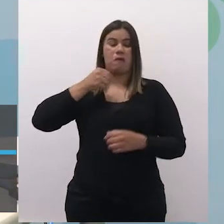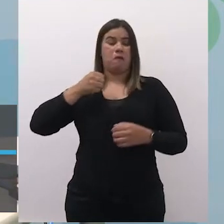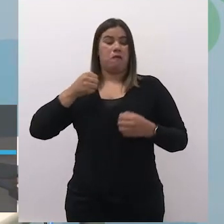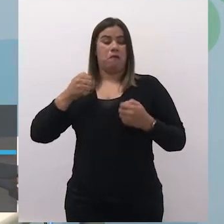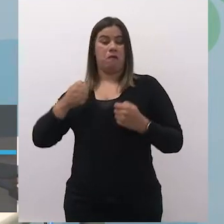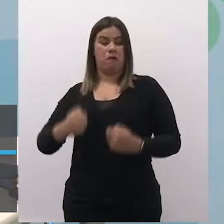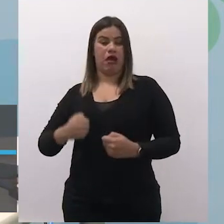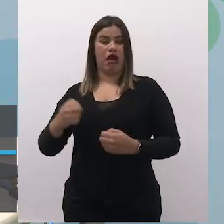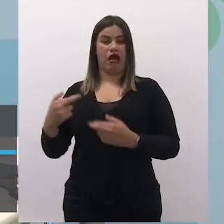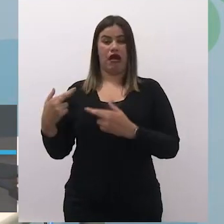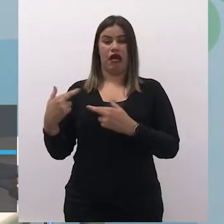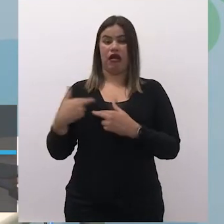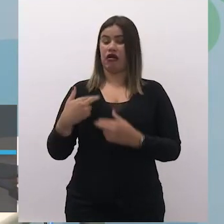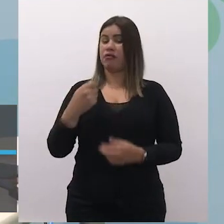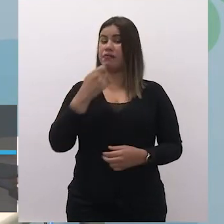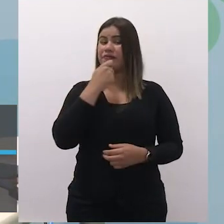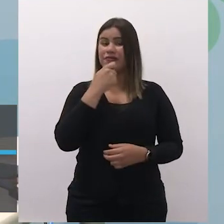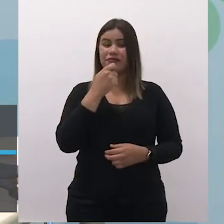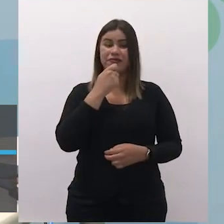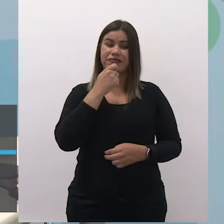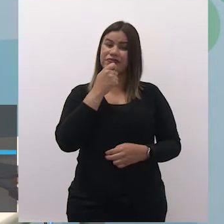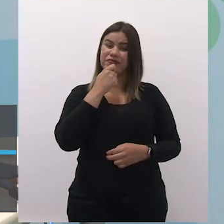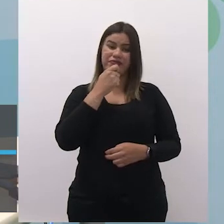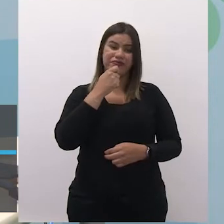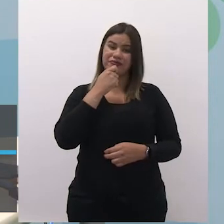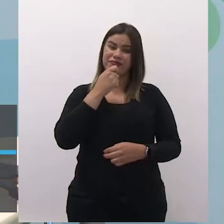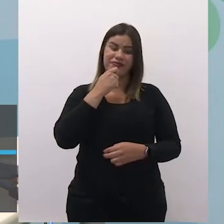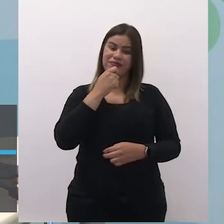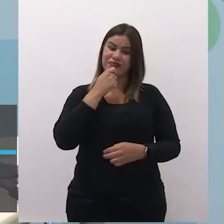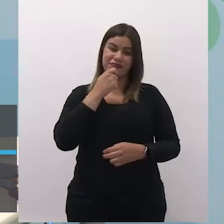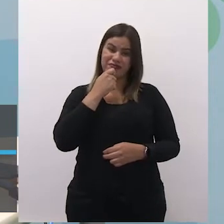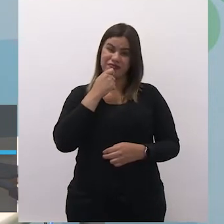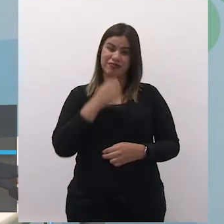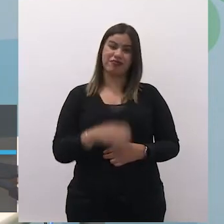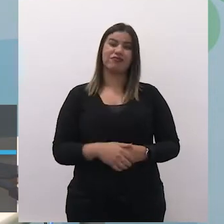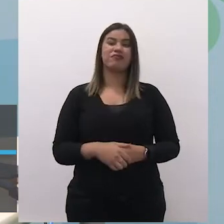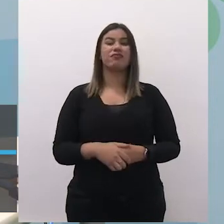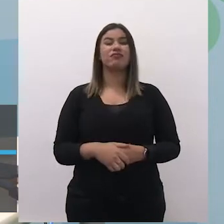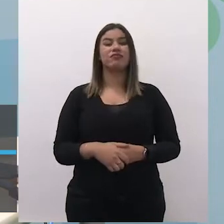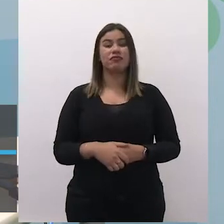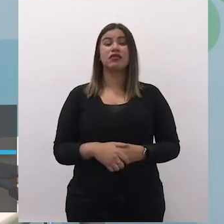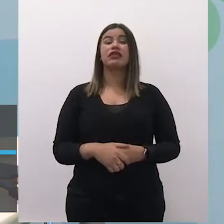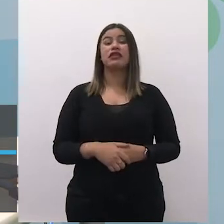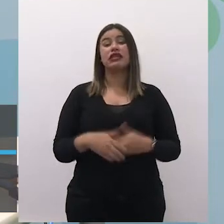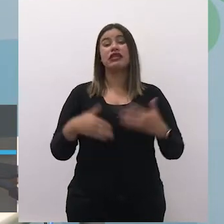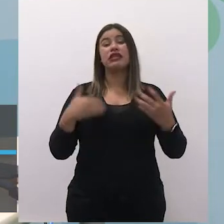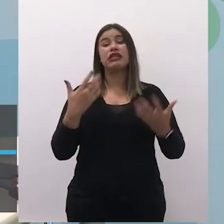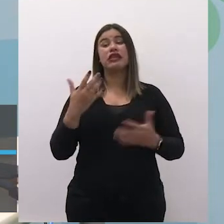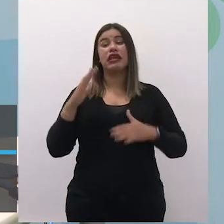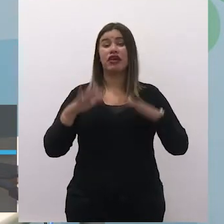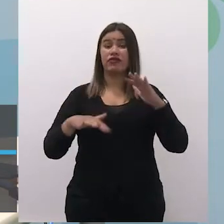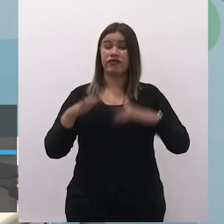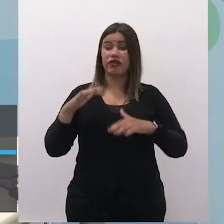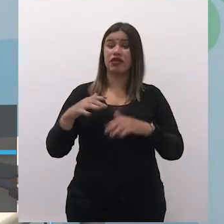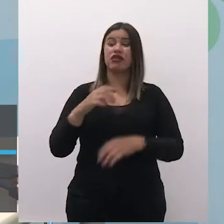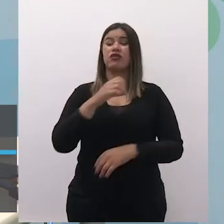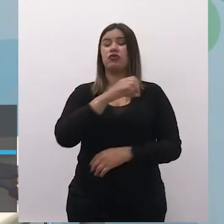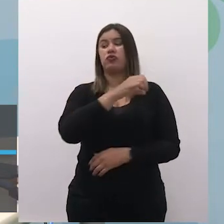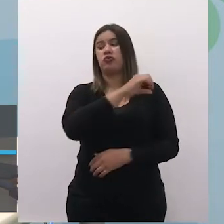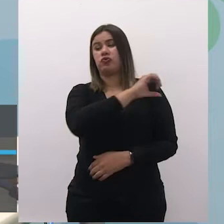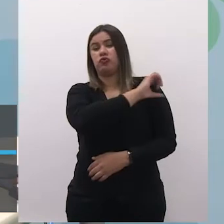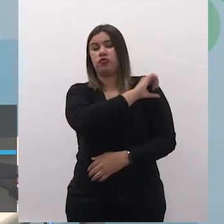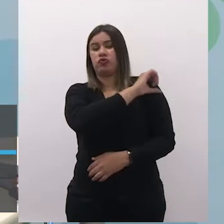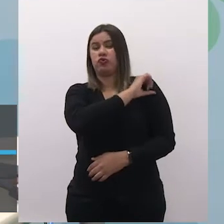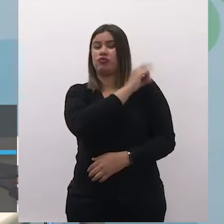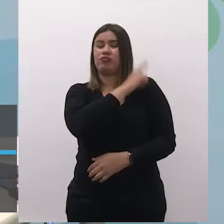mais responsável que muitas vezes a gente espera do estudante do ensino médio. Exatamente. E que às vezes nem o aluno do ensino médio tem, né? Ele